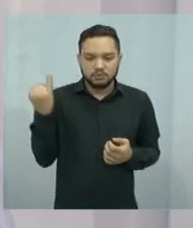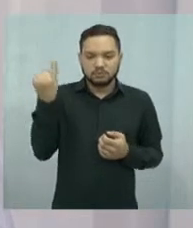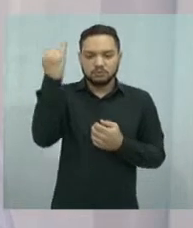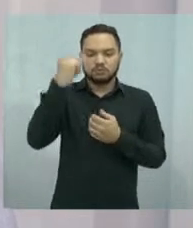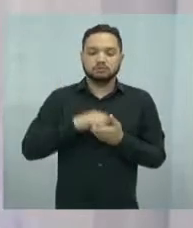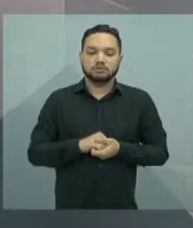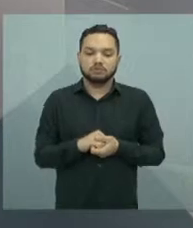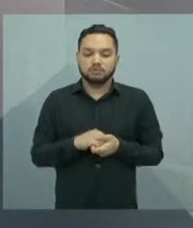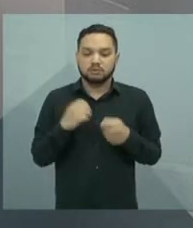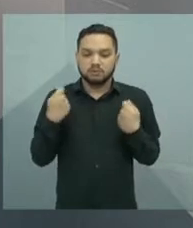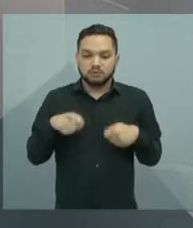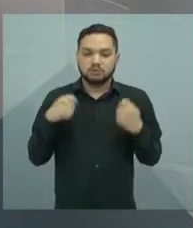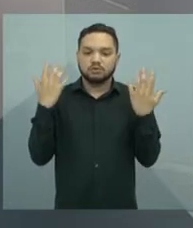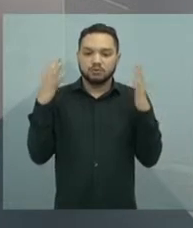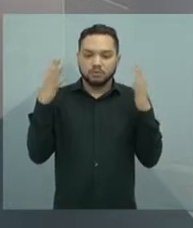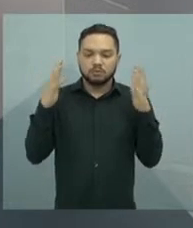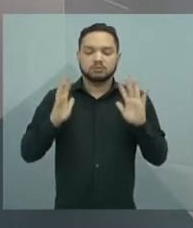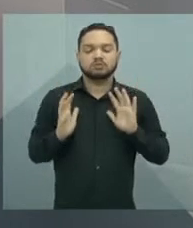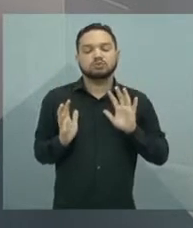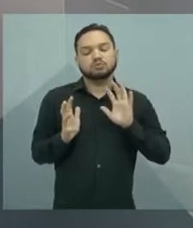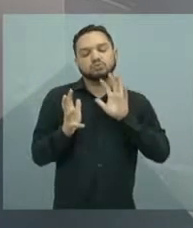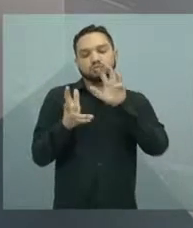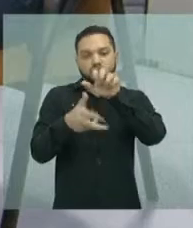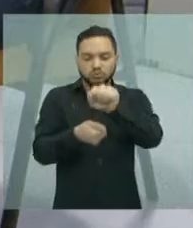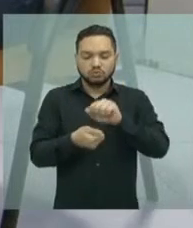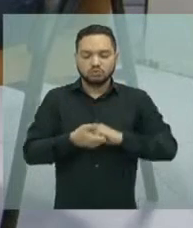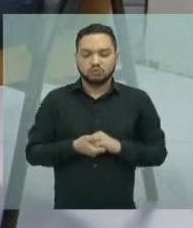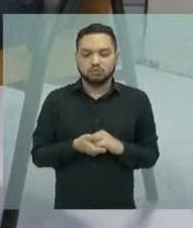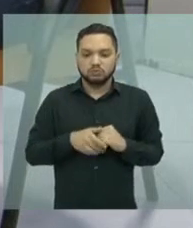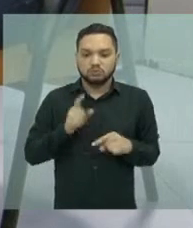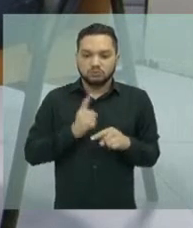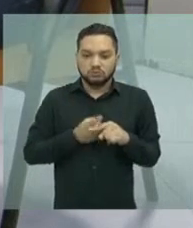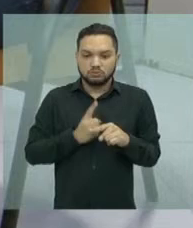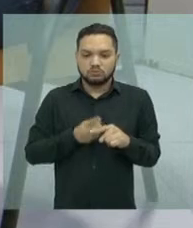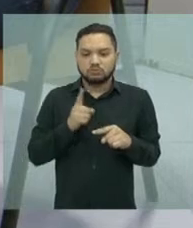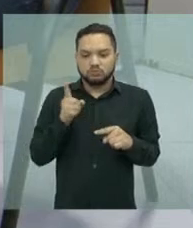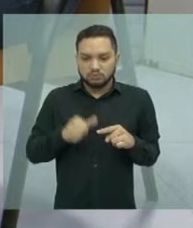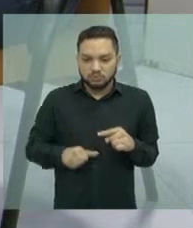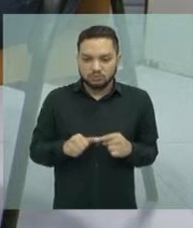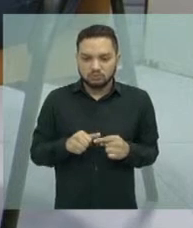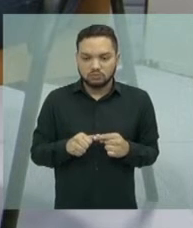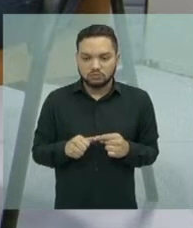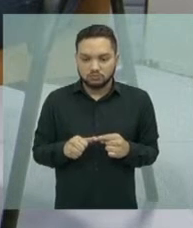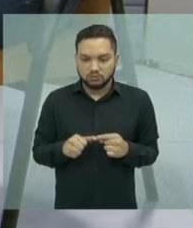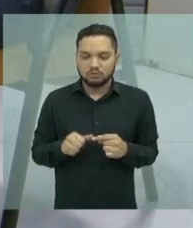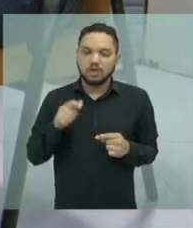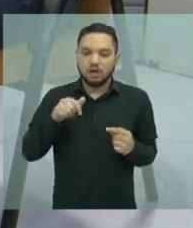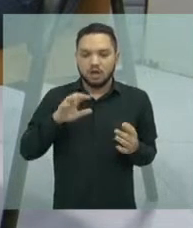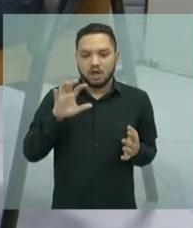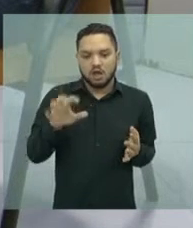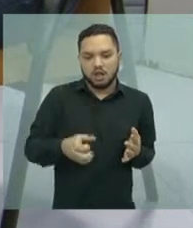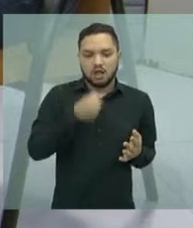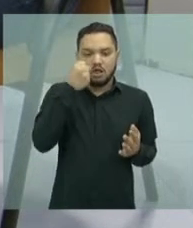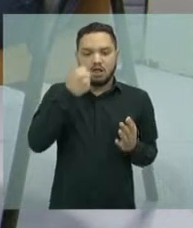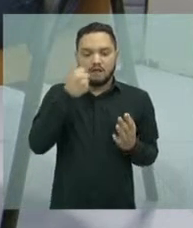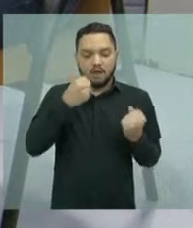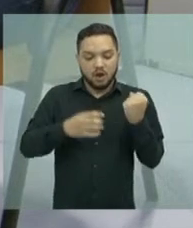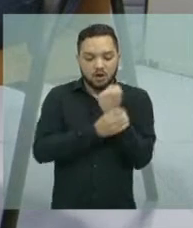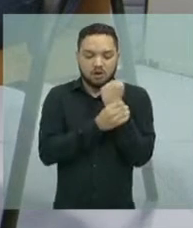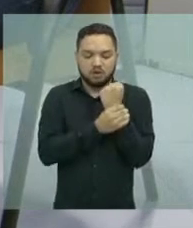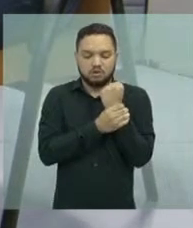ser comemorada em todo o mundo, como assim o é, porque é um pontapé inicial em salvaguardar os direitos